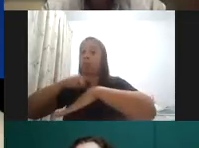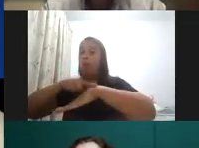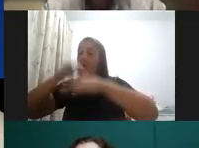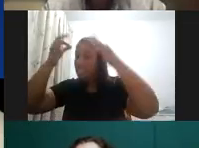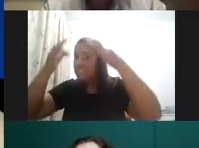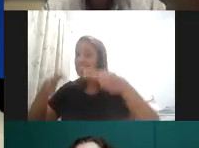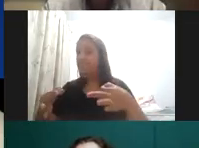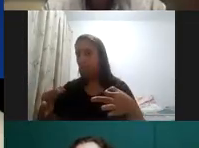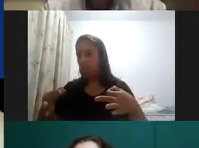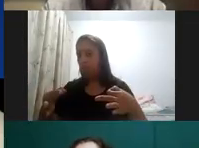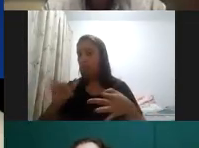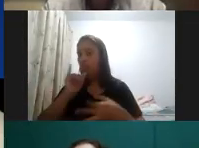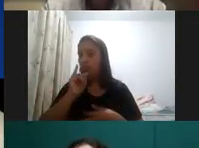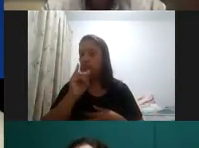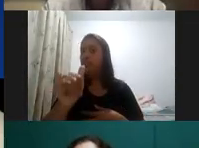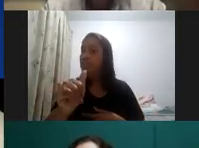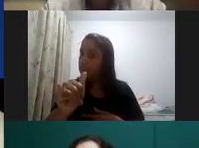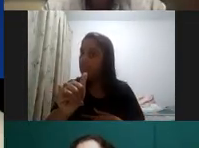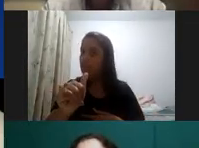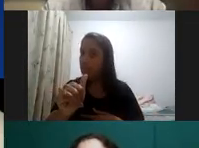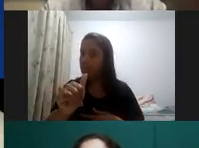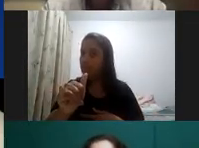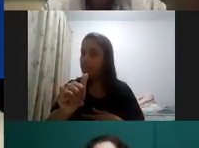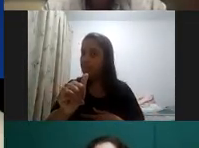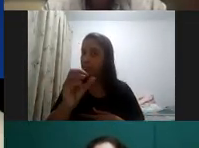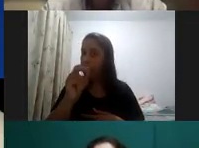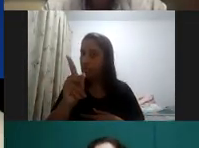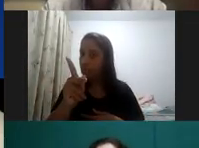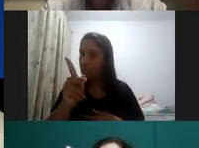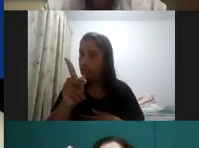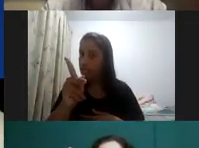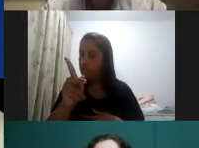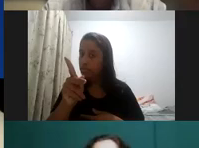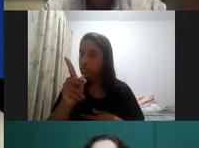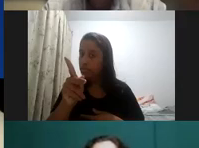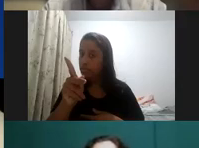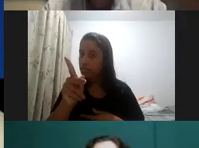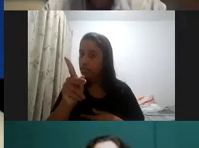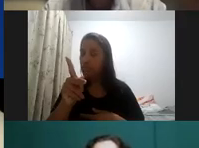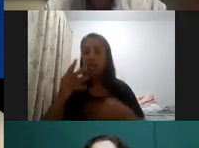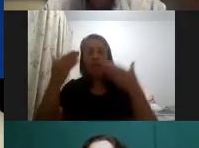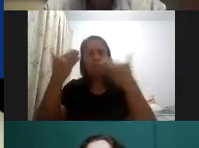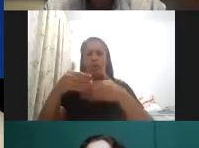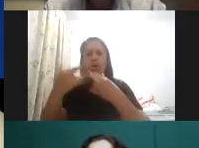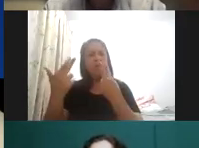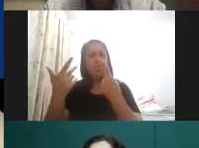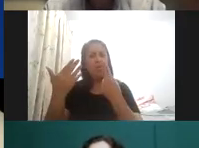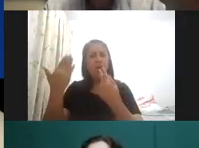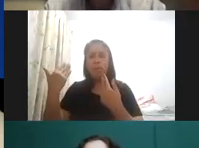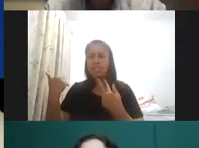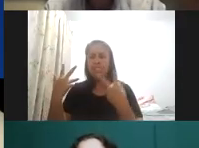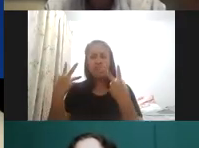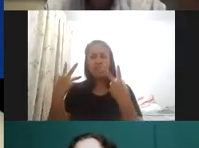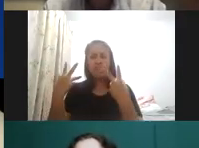bem objetivas. Tá bom? Mesma coisa daquela outra prova nossa, só que na outra prova Combinado. caiu só quadril